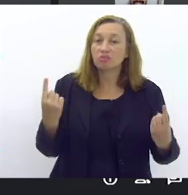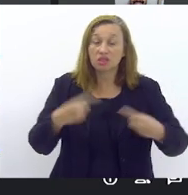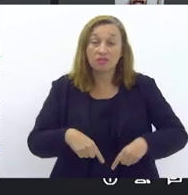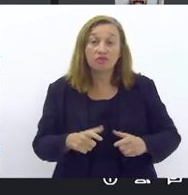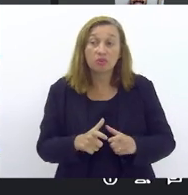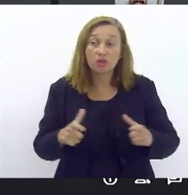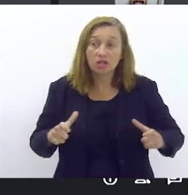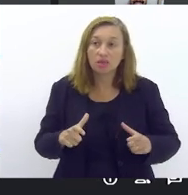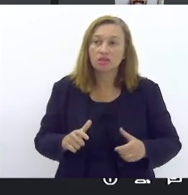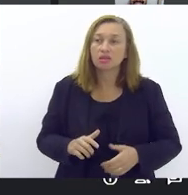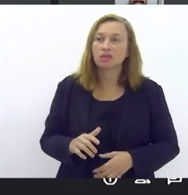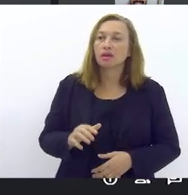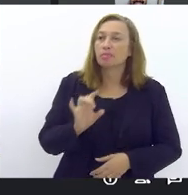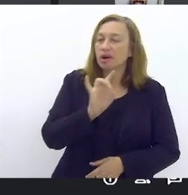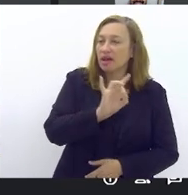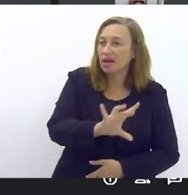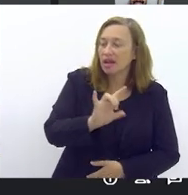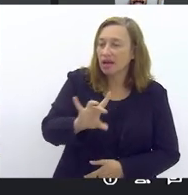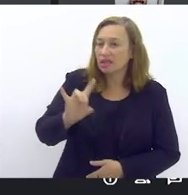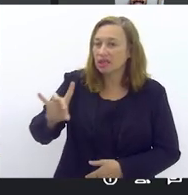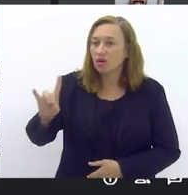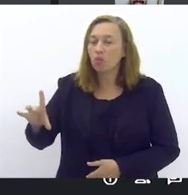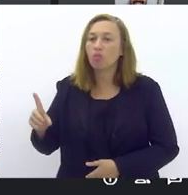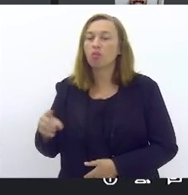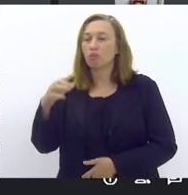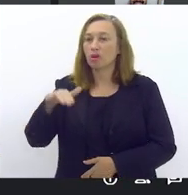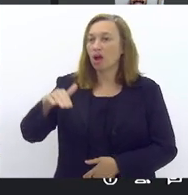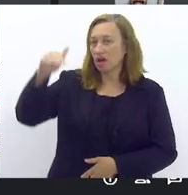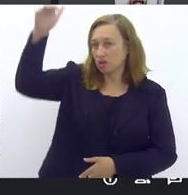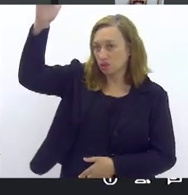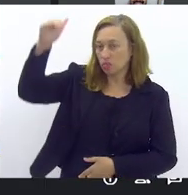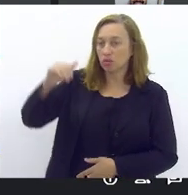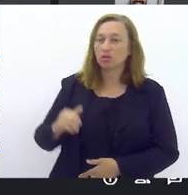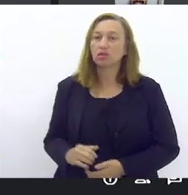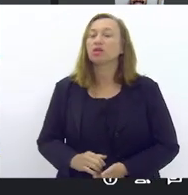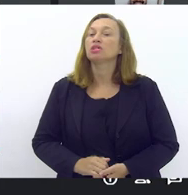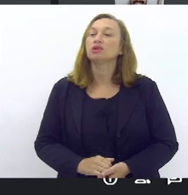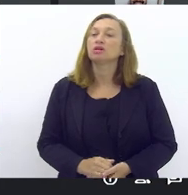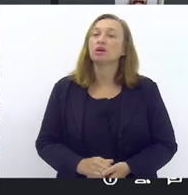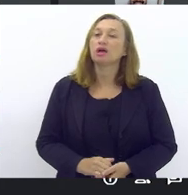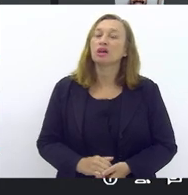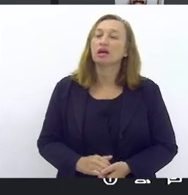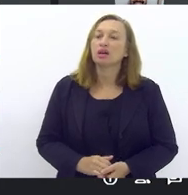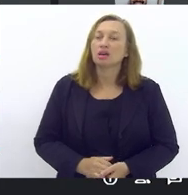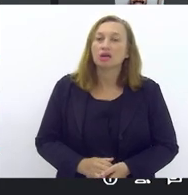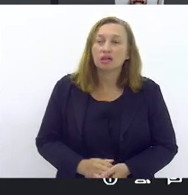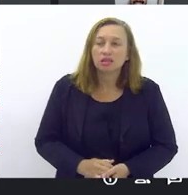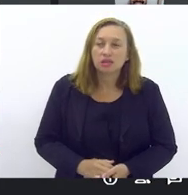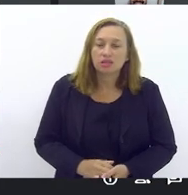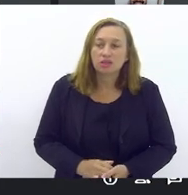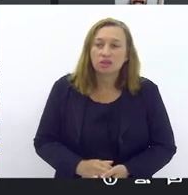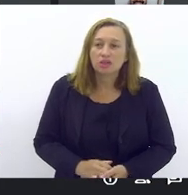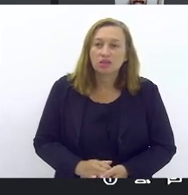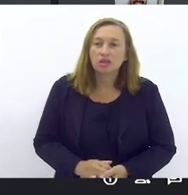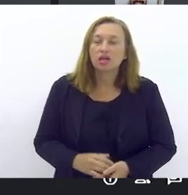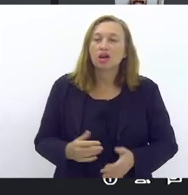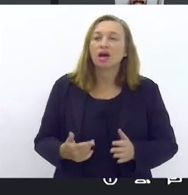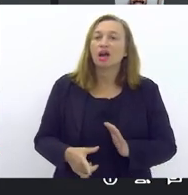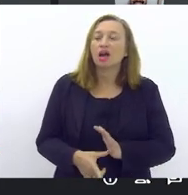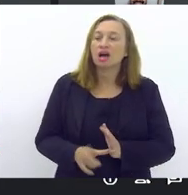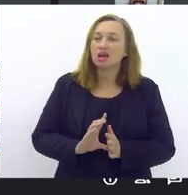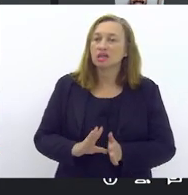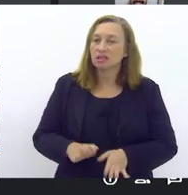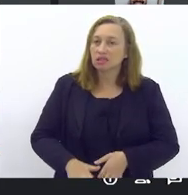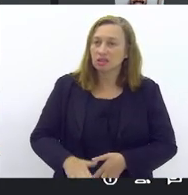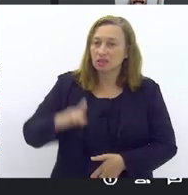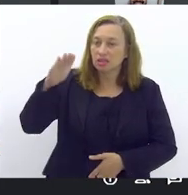desafio para cada um adulto, todos os seres humanos que cresceram, se antes de crescer eles não passaram